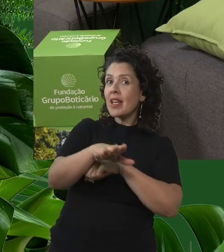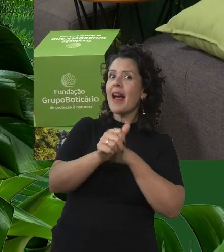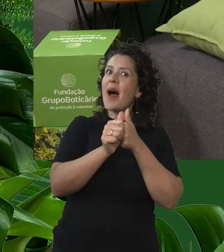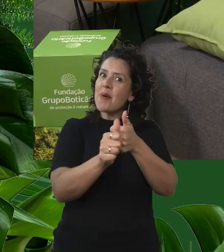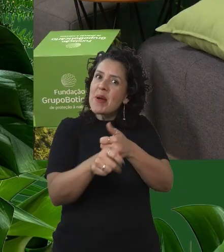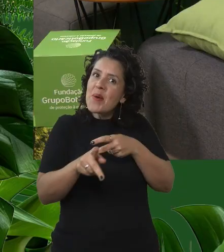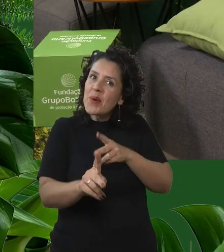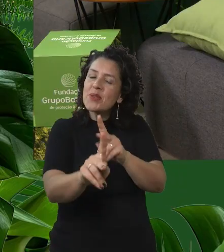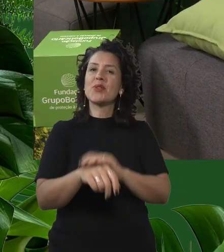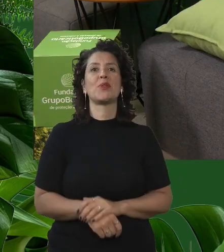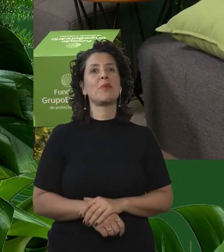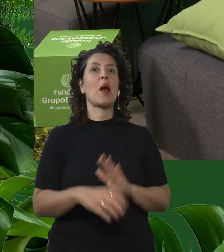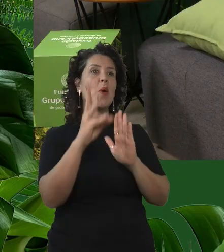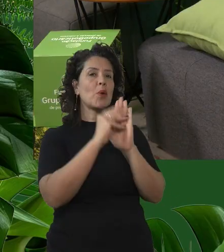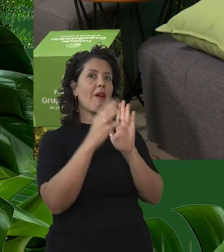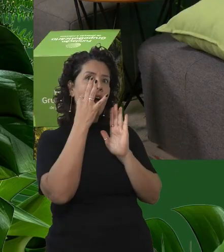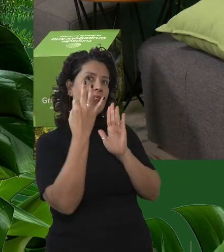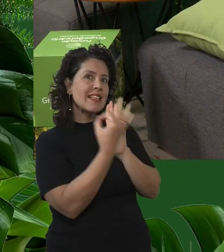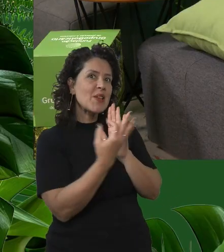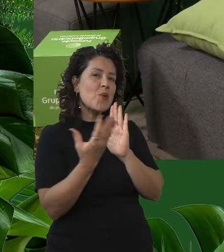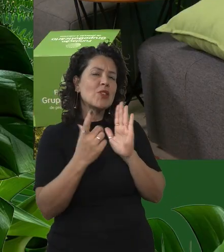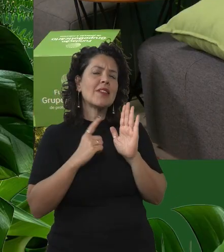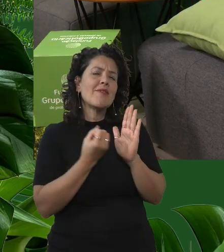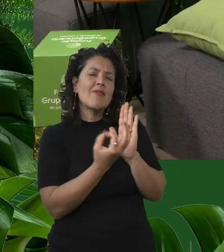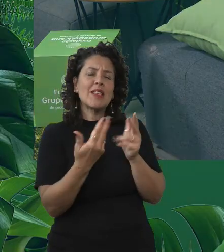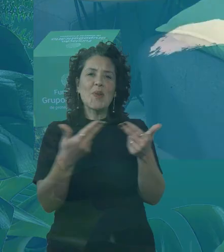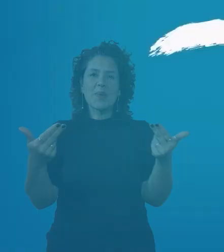liga aí nos próximos conteúdos, que hoje a programação está recheada, pessoal.